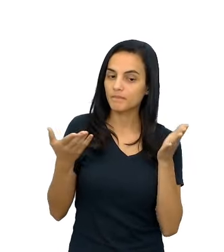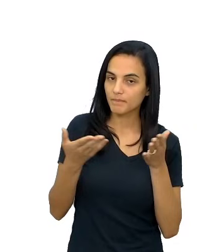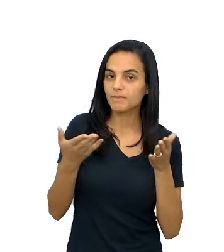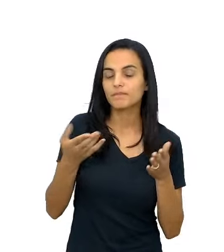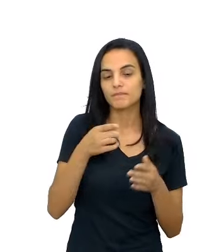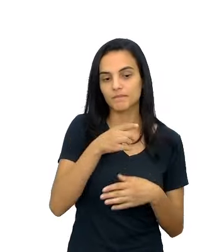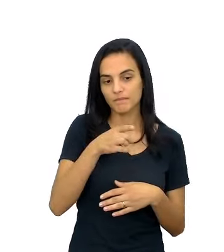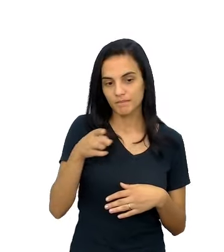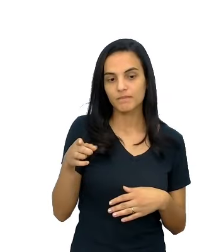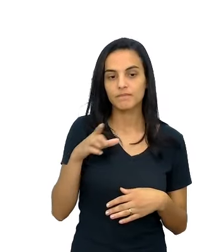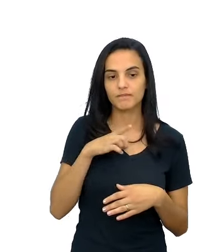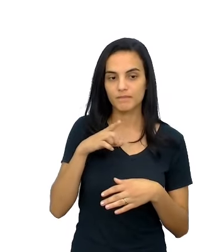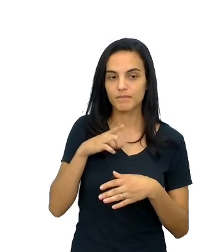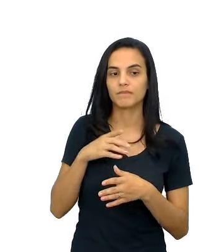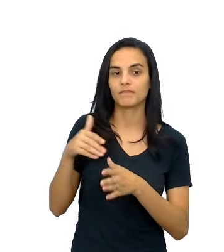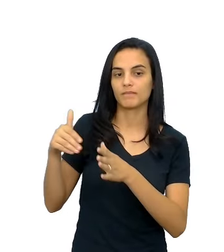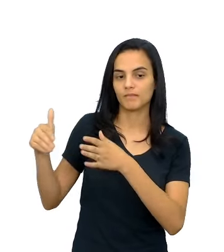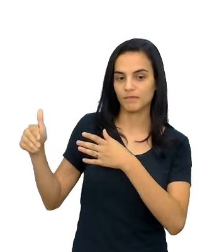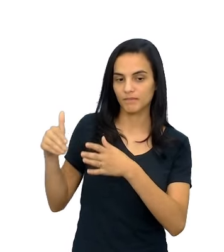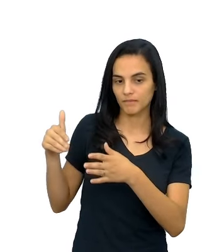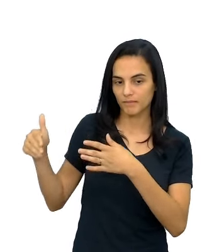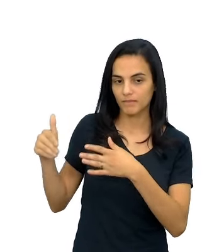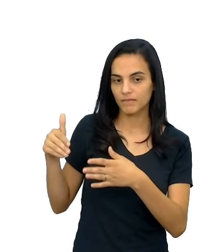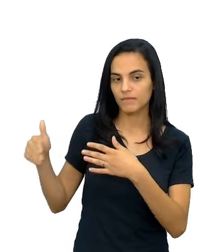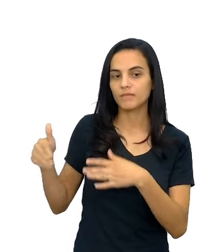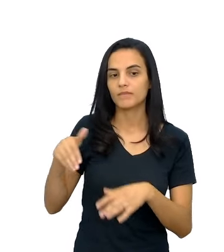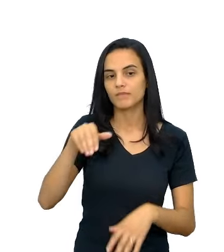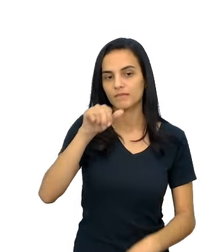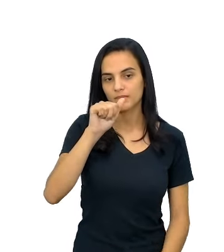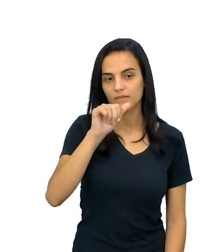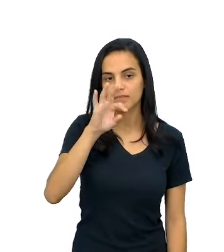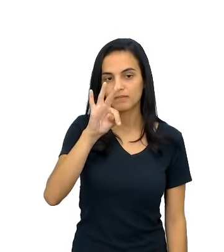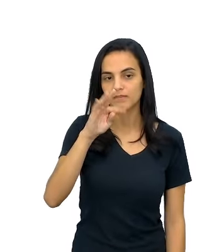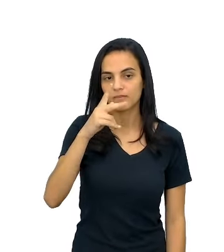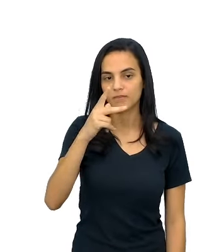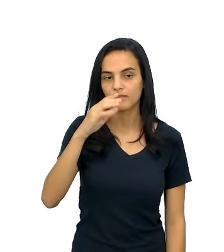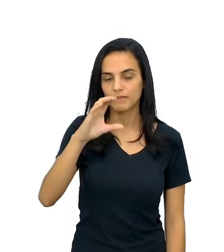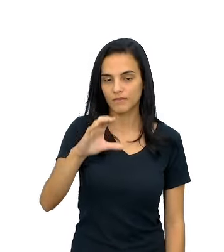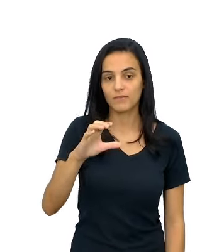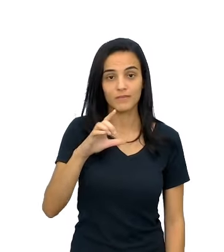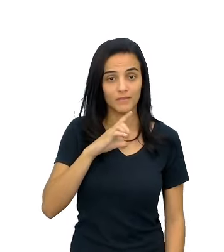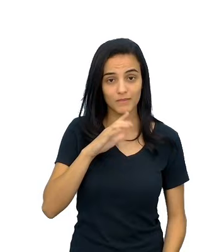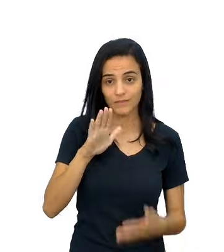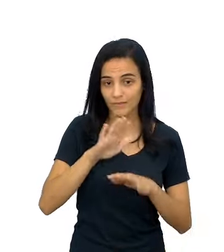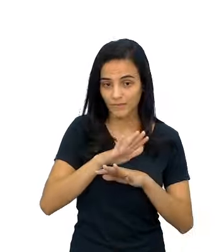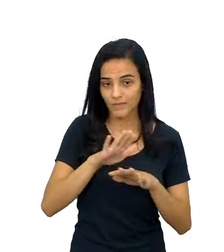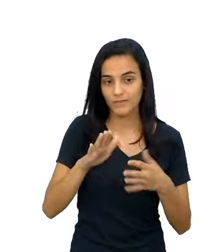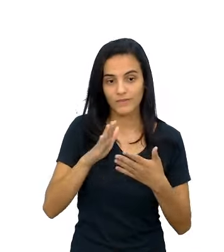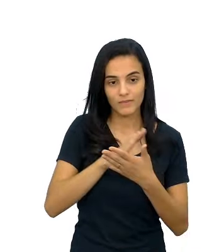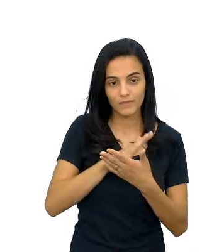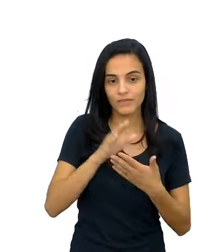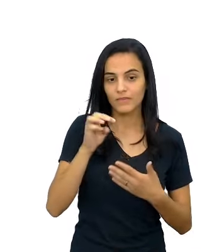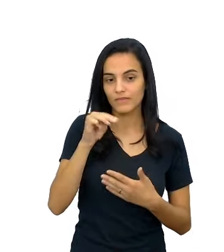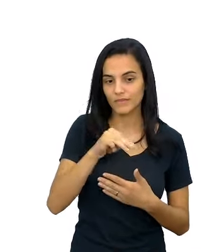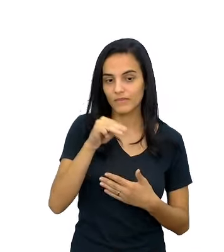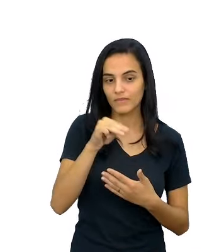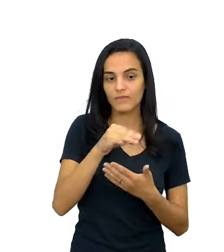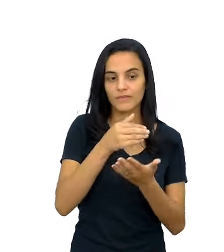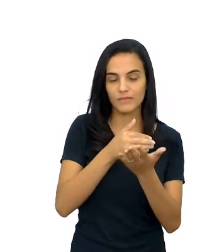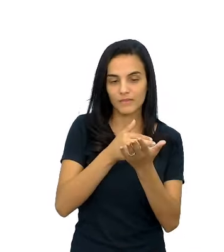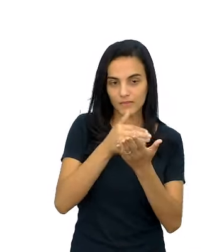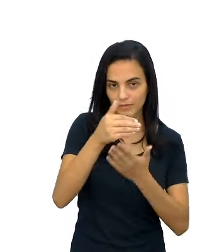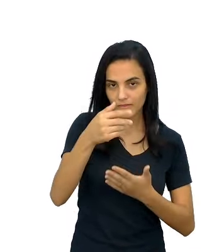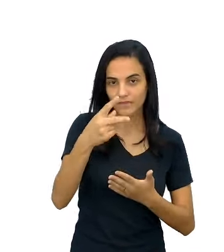num momento bem bacana, que é o momento da TPC, nós temos mais aí só uns minutinhos para conversar. Vocês